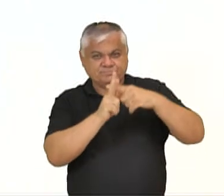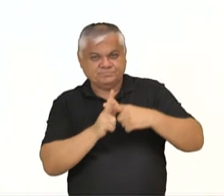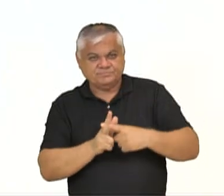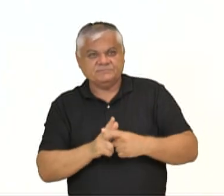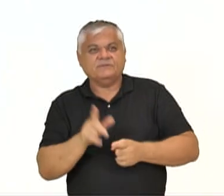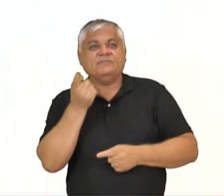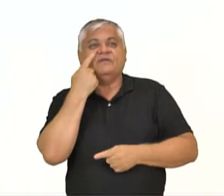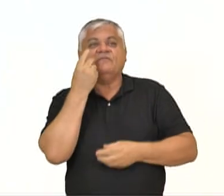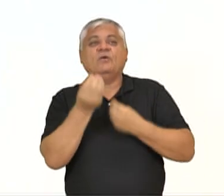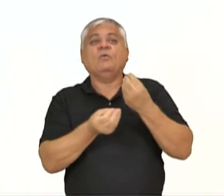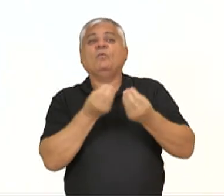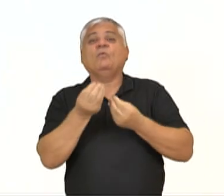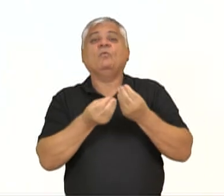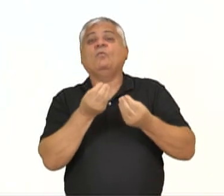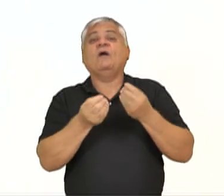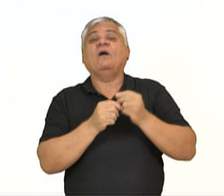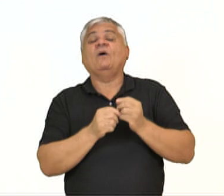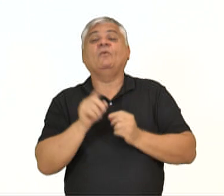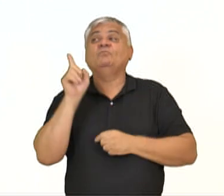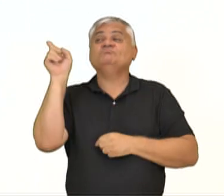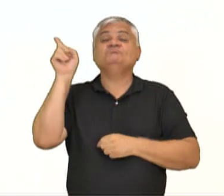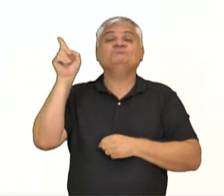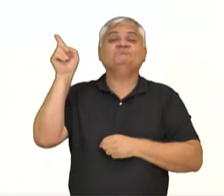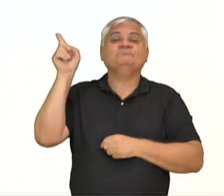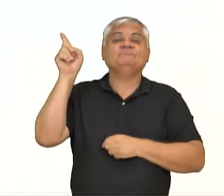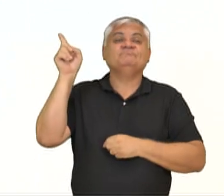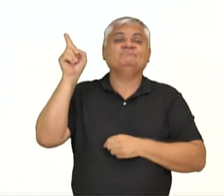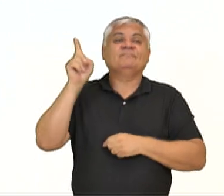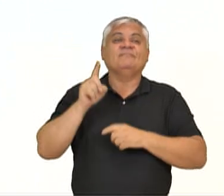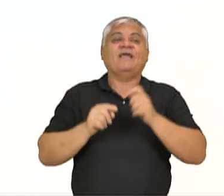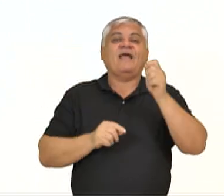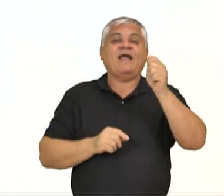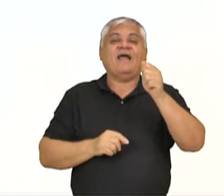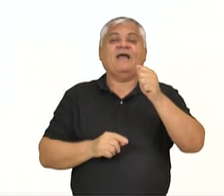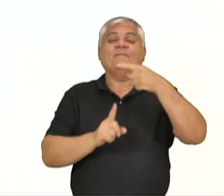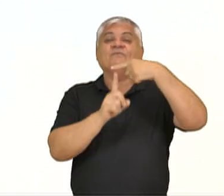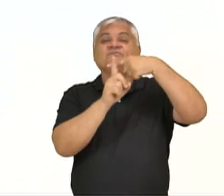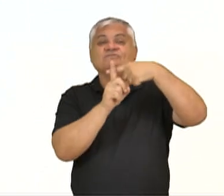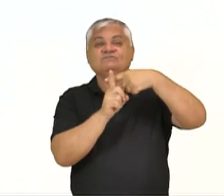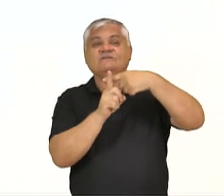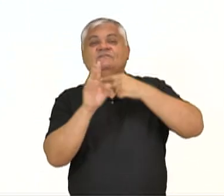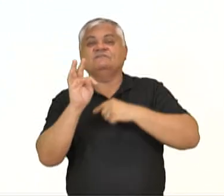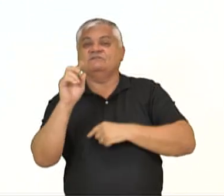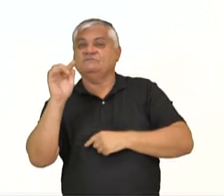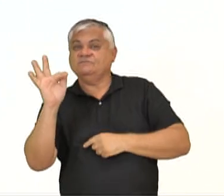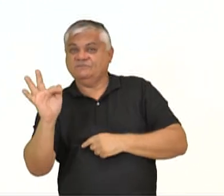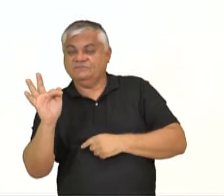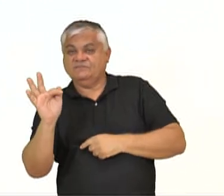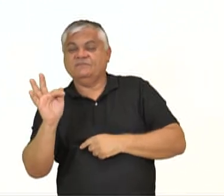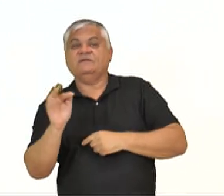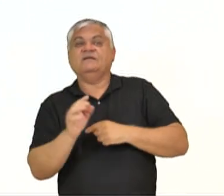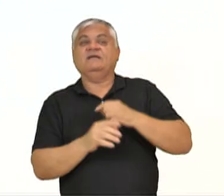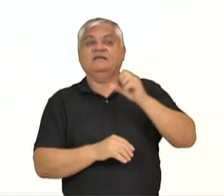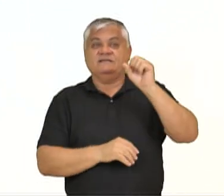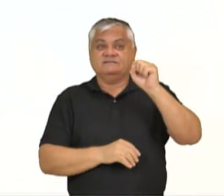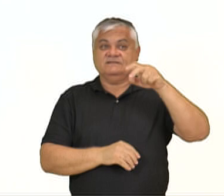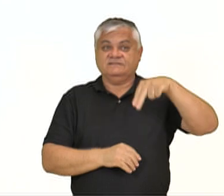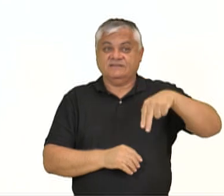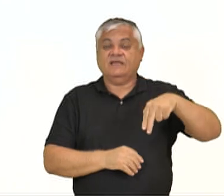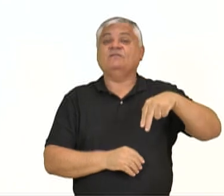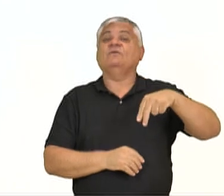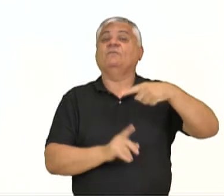dizer em qual quadrante temos aí simultaneamente, né? Seno positivo, tangente positiva. Seno positivo